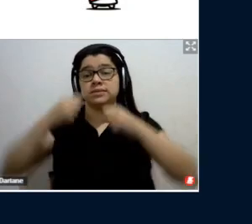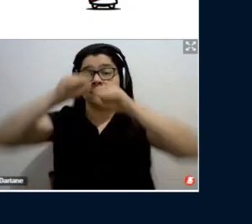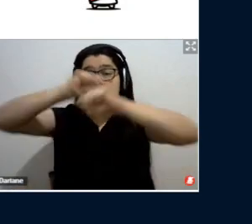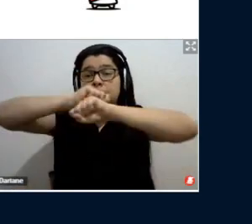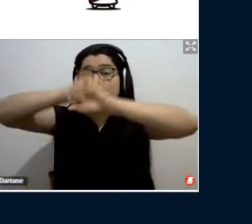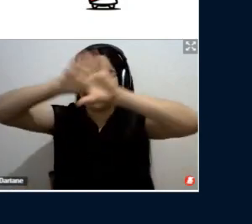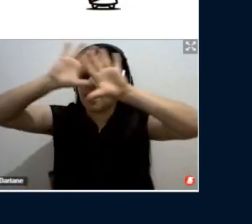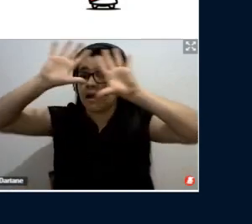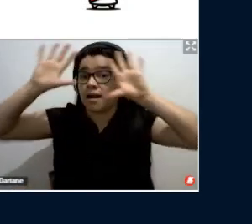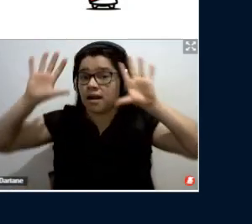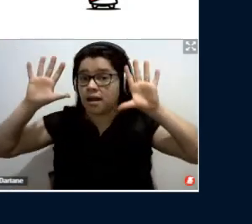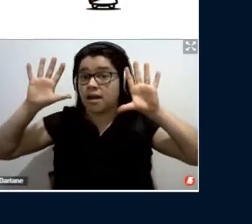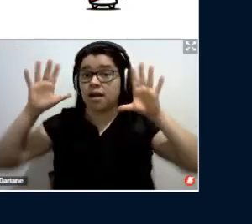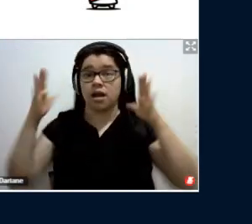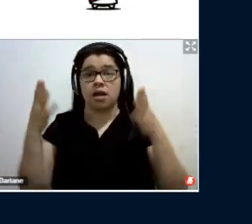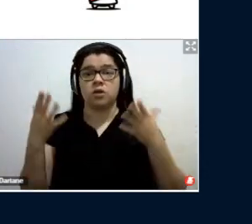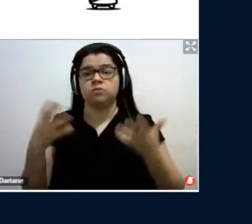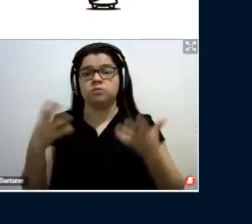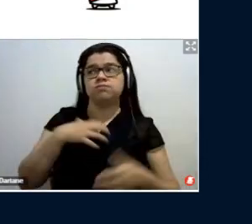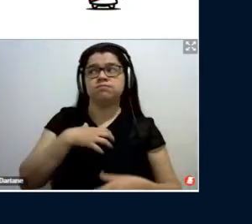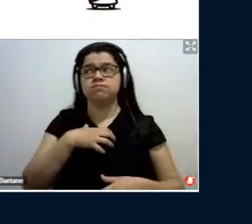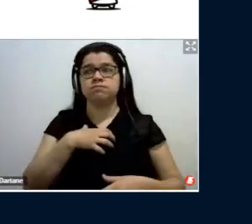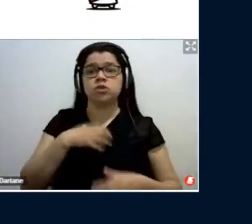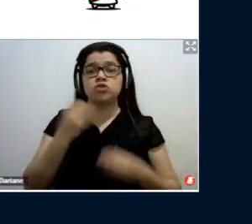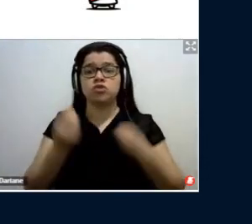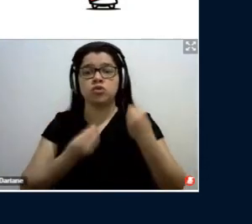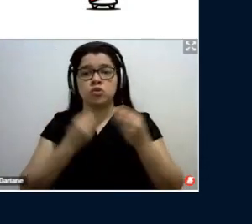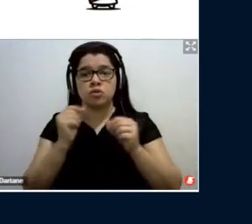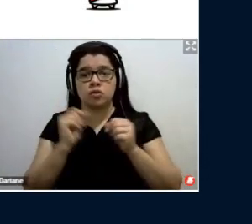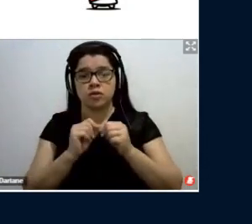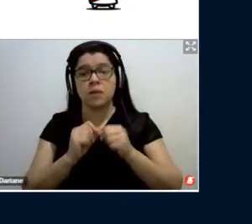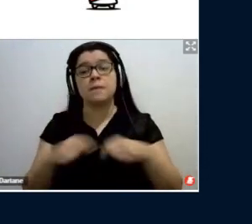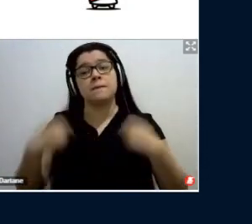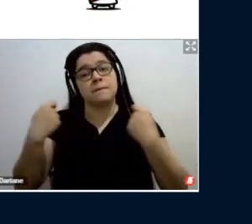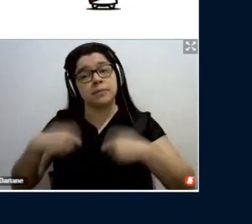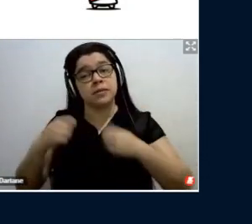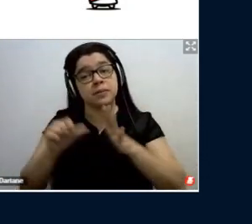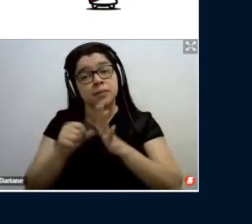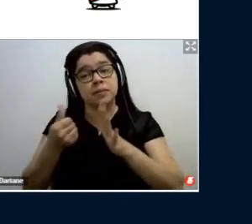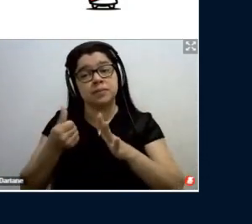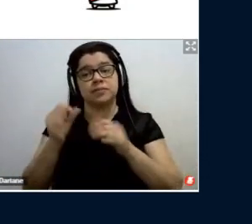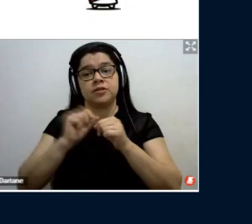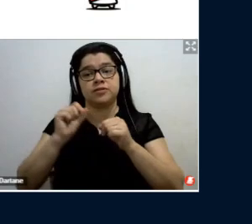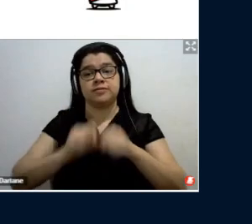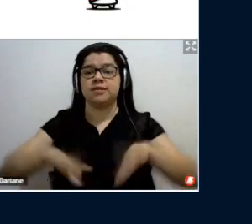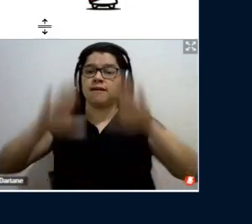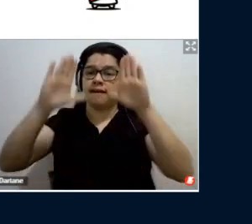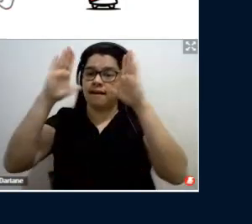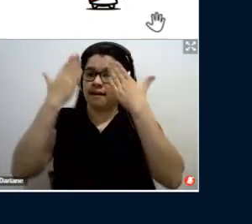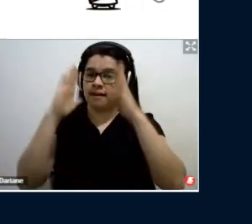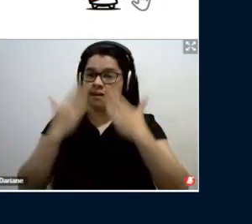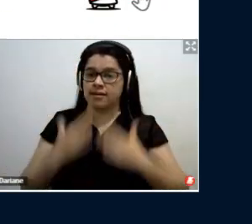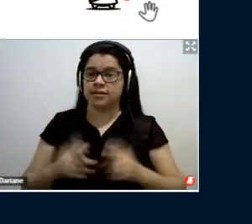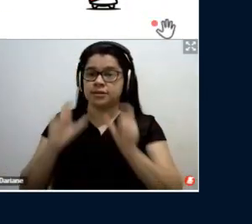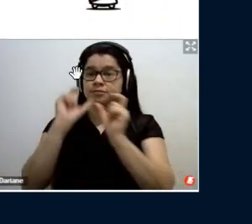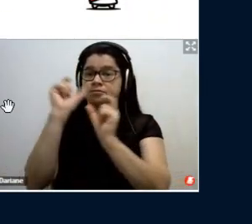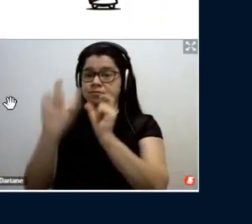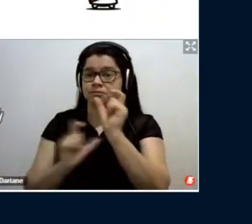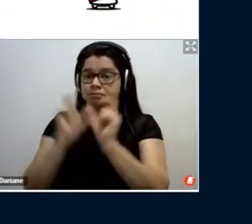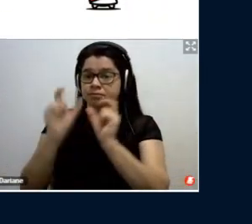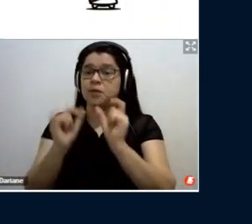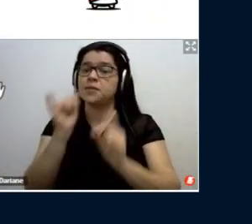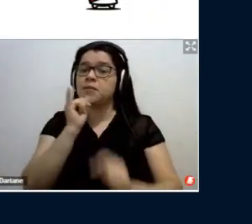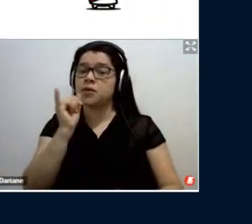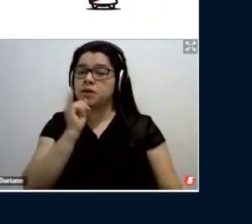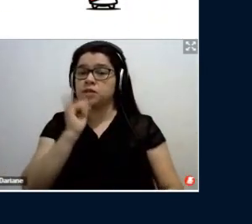seja intuitivamente, análise morfológica, tá? Olha nesse exemplo mesmo de Jesus